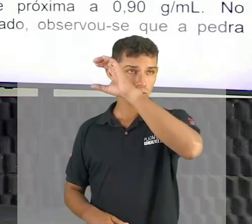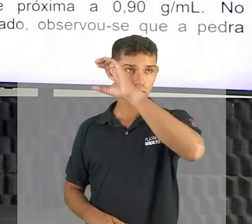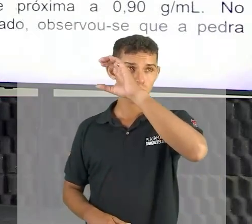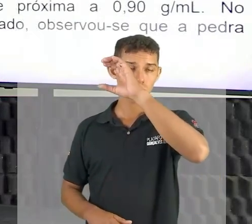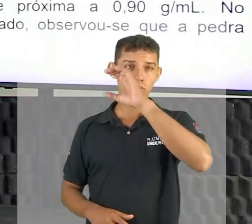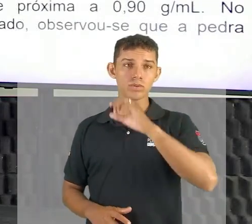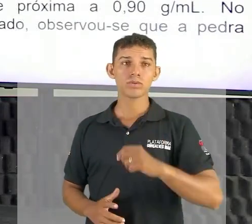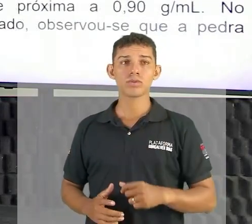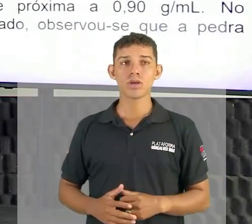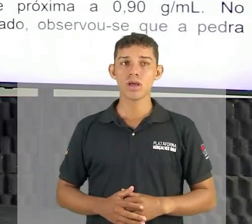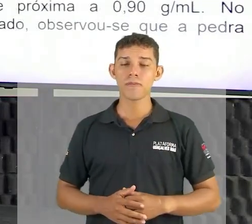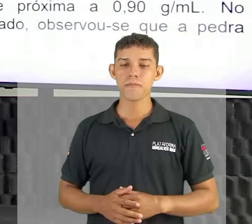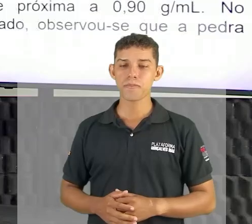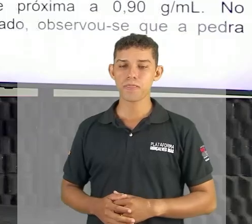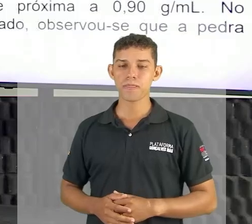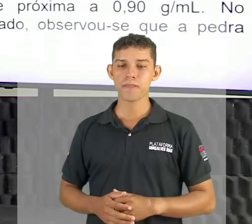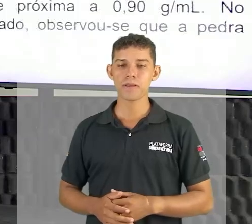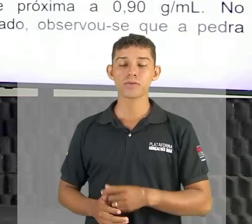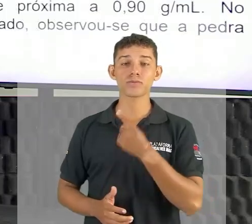Já no C,